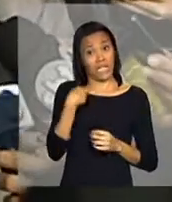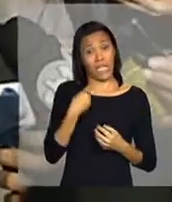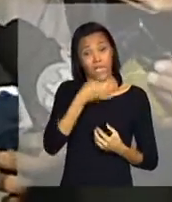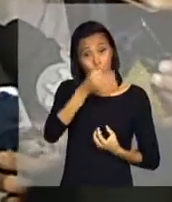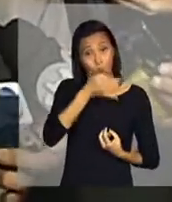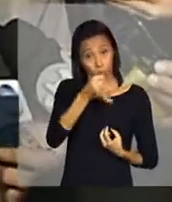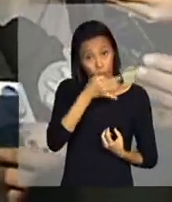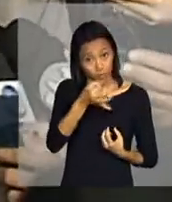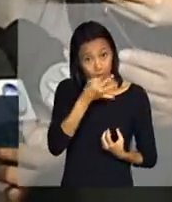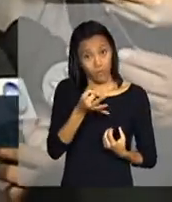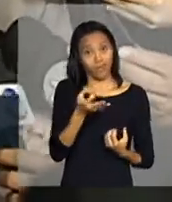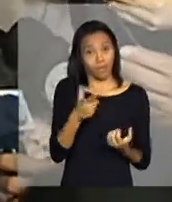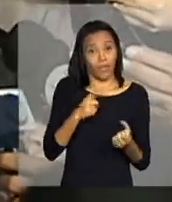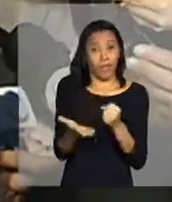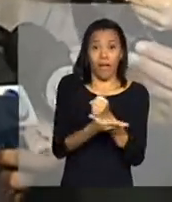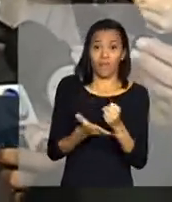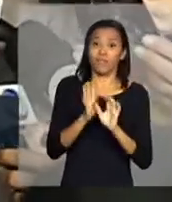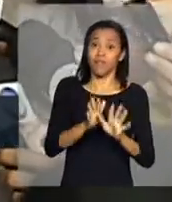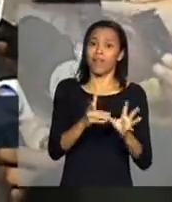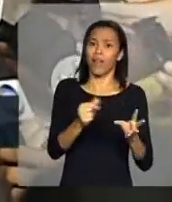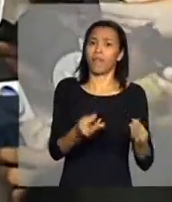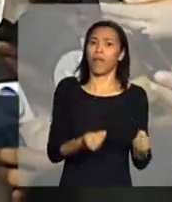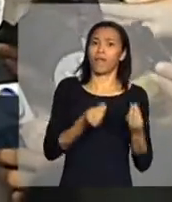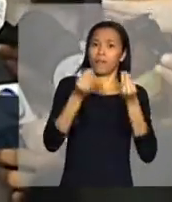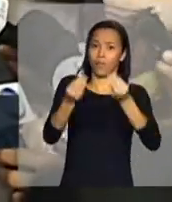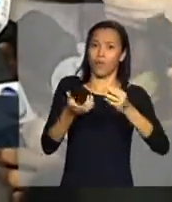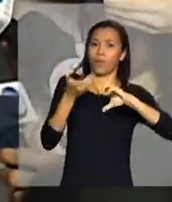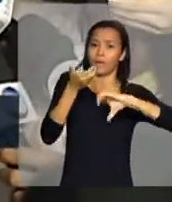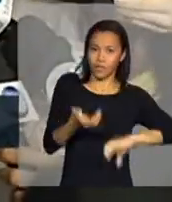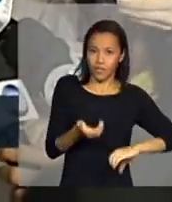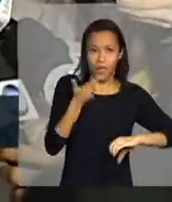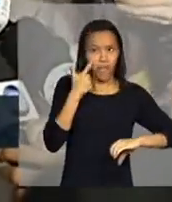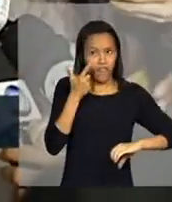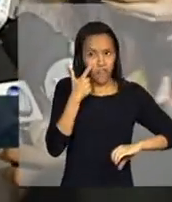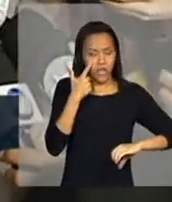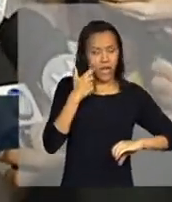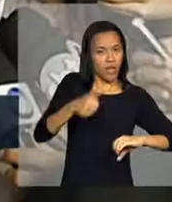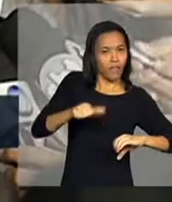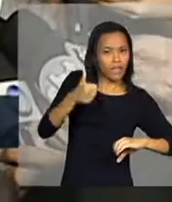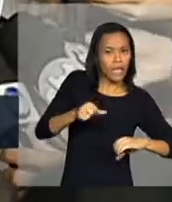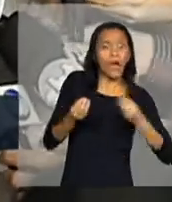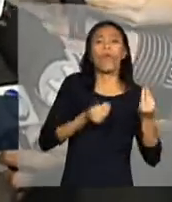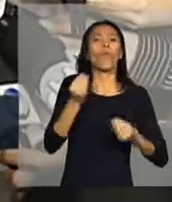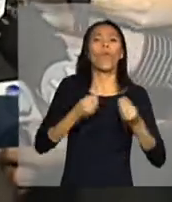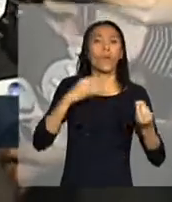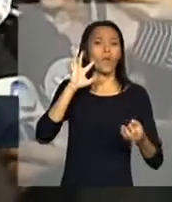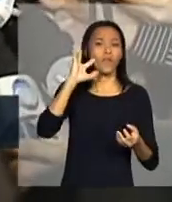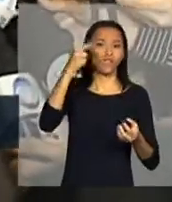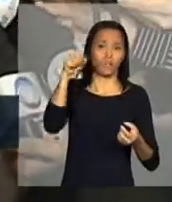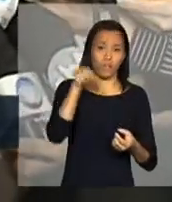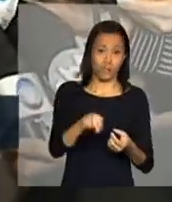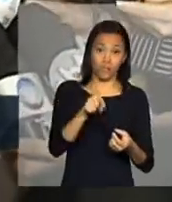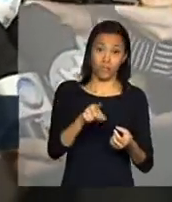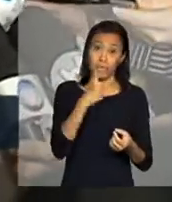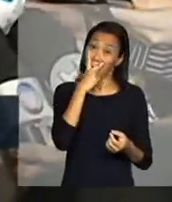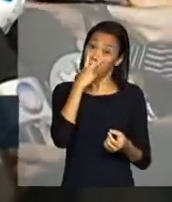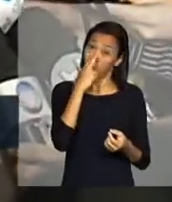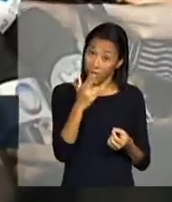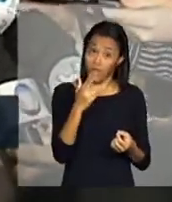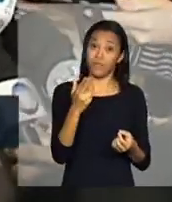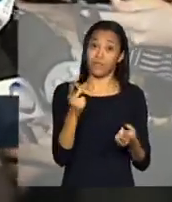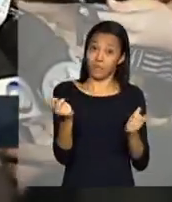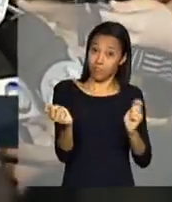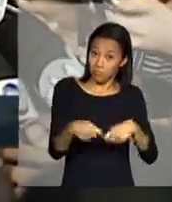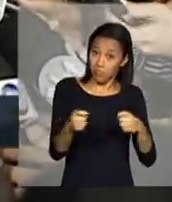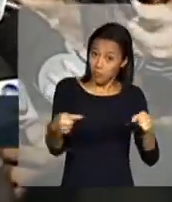muito sólidos e levarão a que o Congresso Nacional, ao perceber isto, discuta conosco alternativas que, obviamente, parecem ser mais